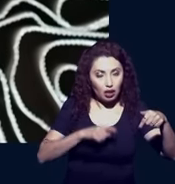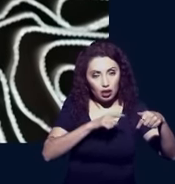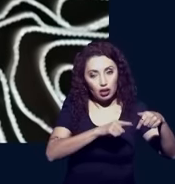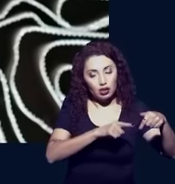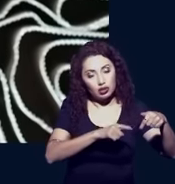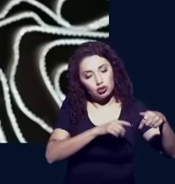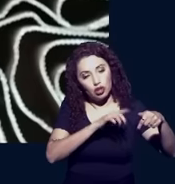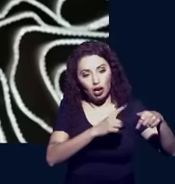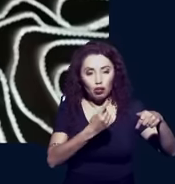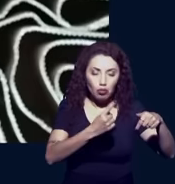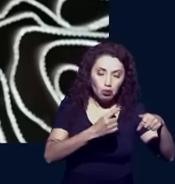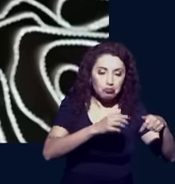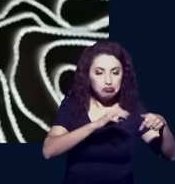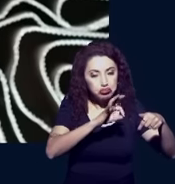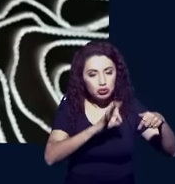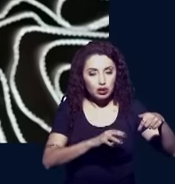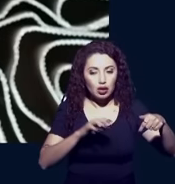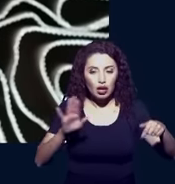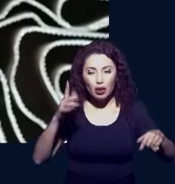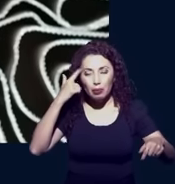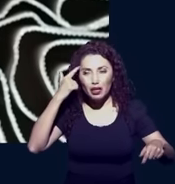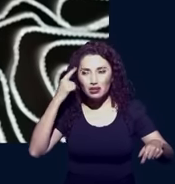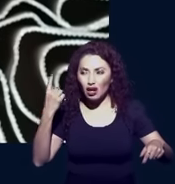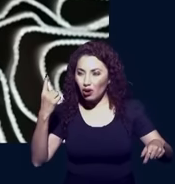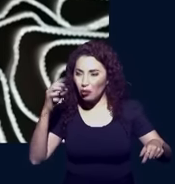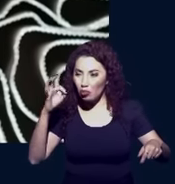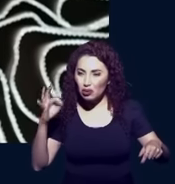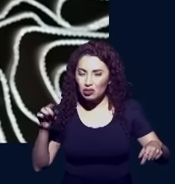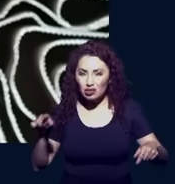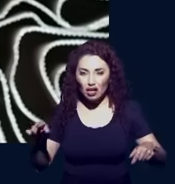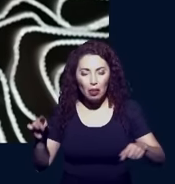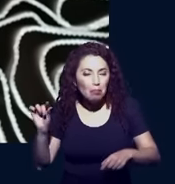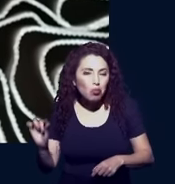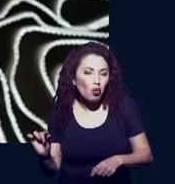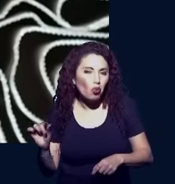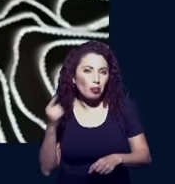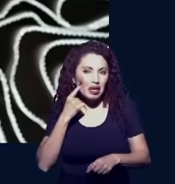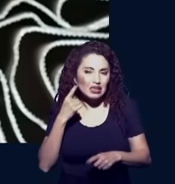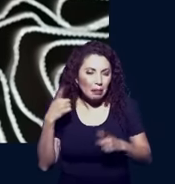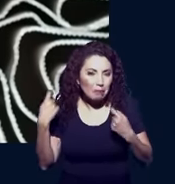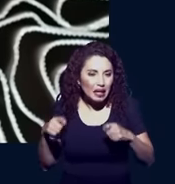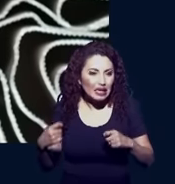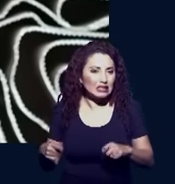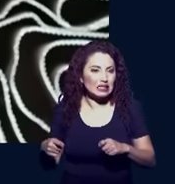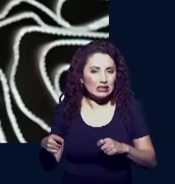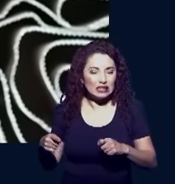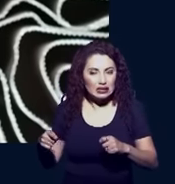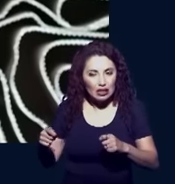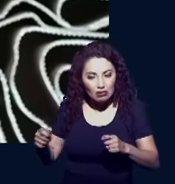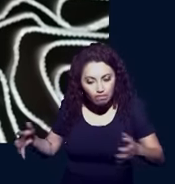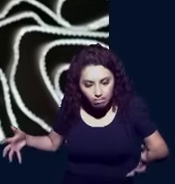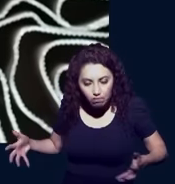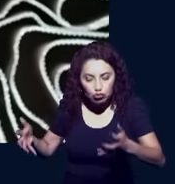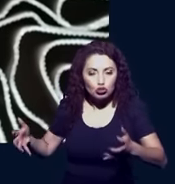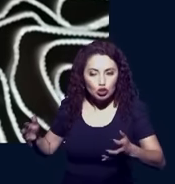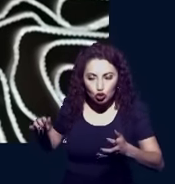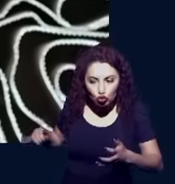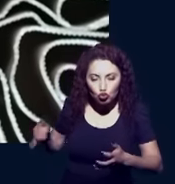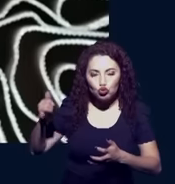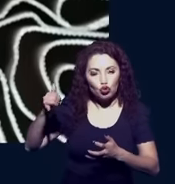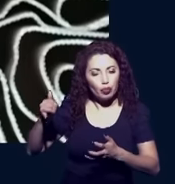acima é muito pouco pra gente achar que a gente precisa de um choque de juros então Eh aquela grande